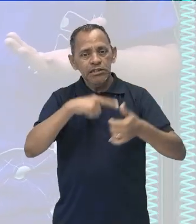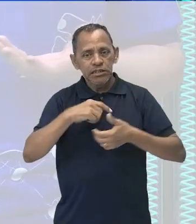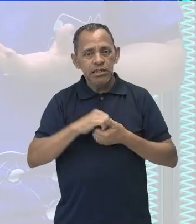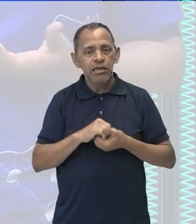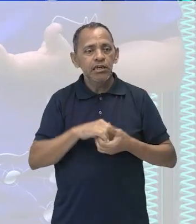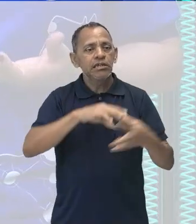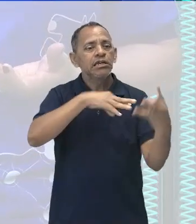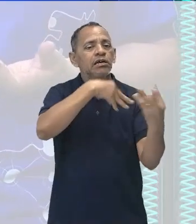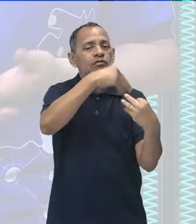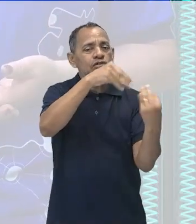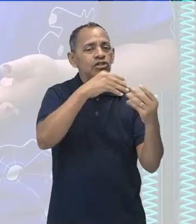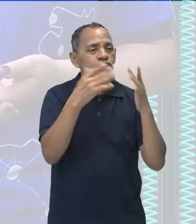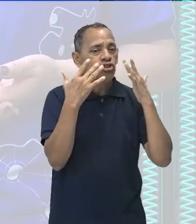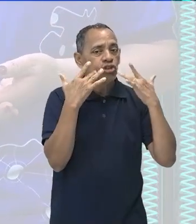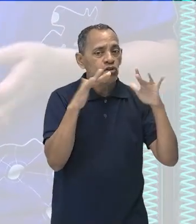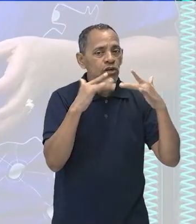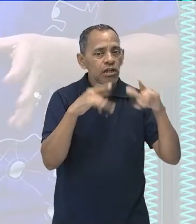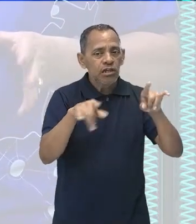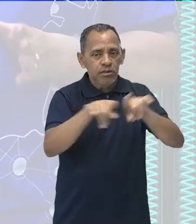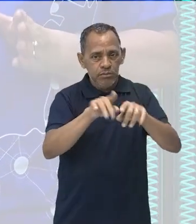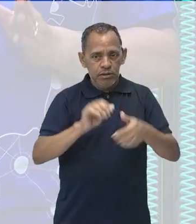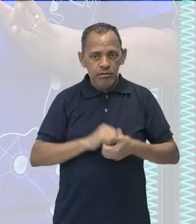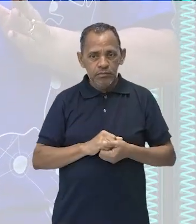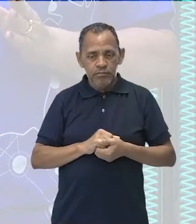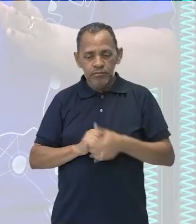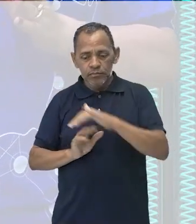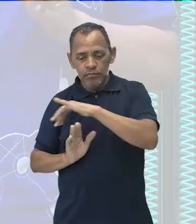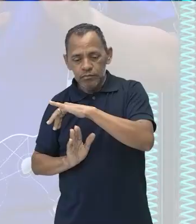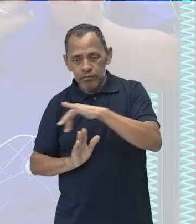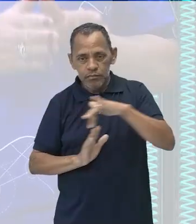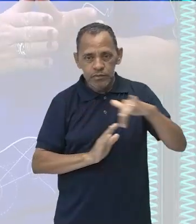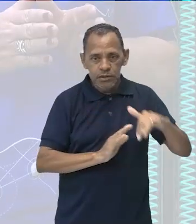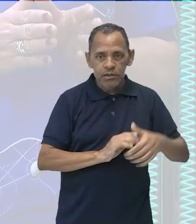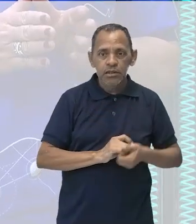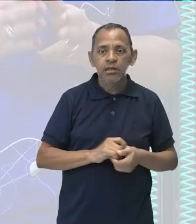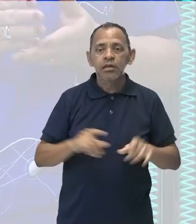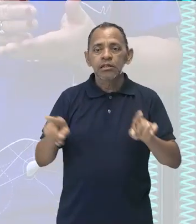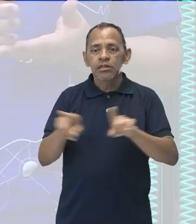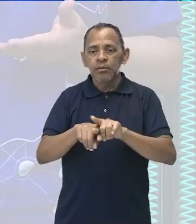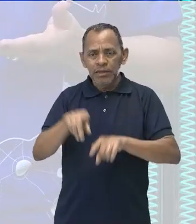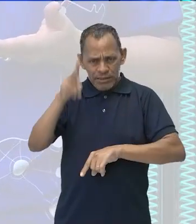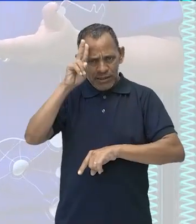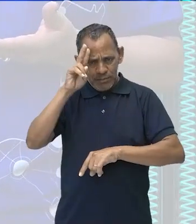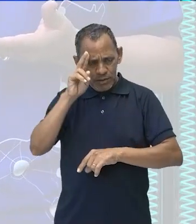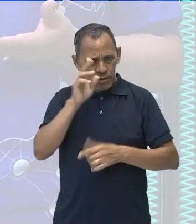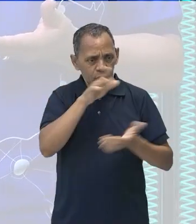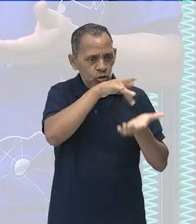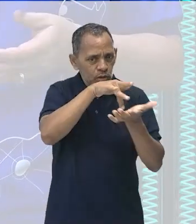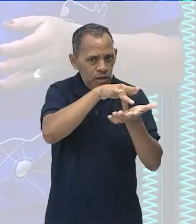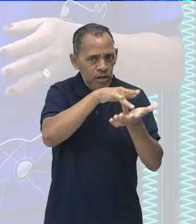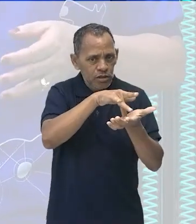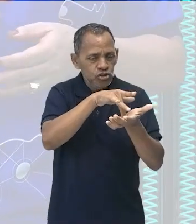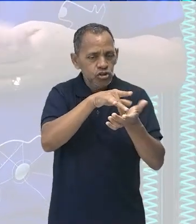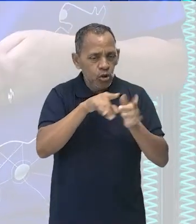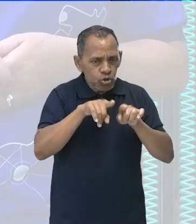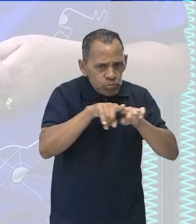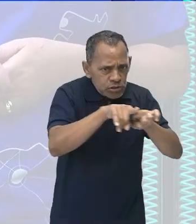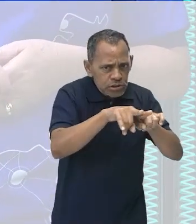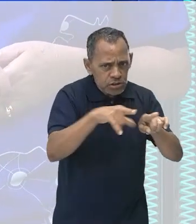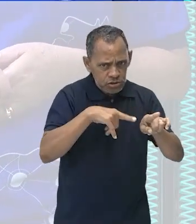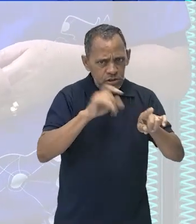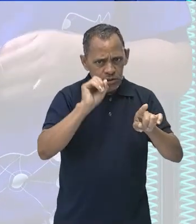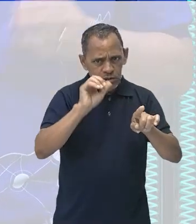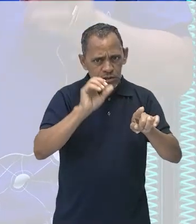essa naturalidade orgânica. Então, ele também, lembram lá no balé clássico que tinha simetria? Aí o que nós